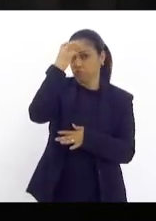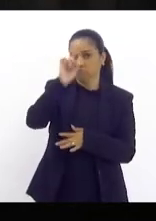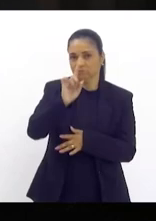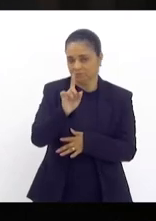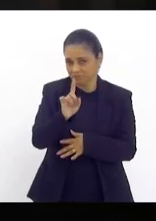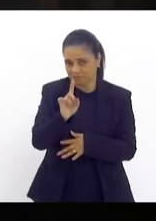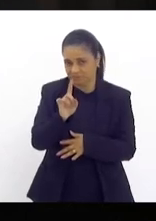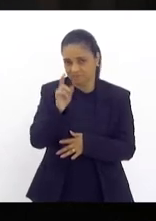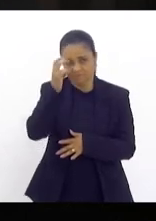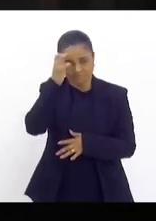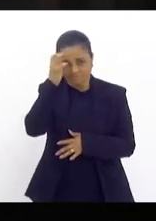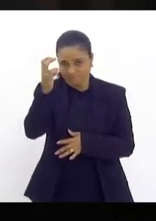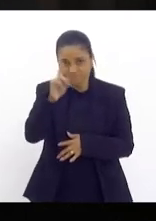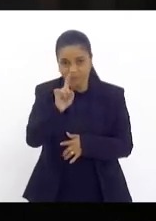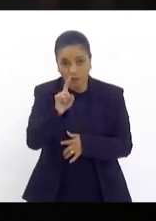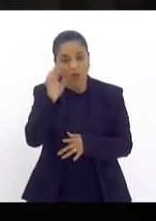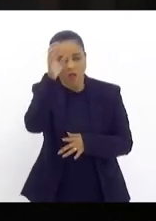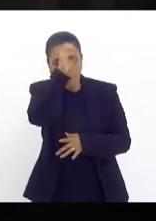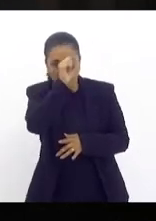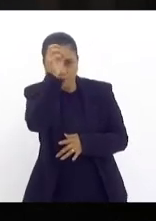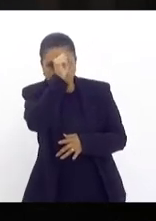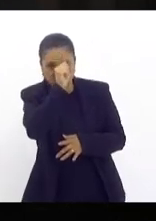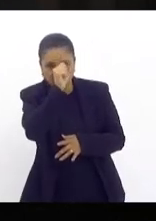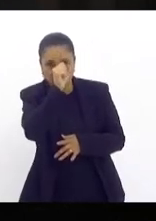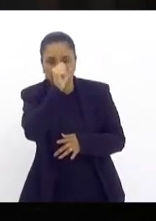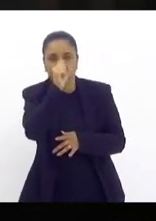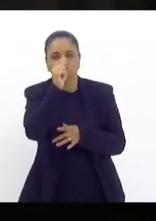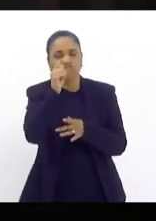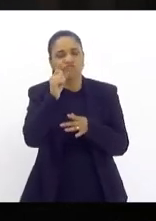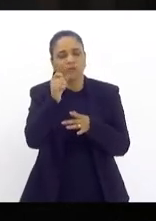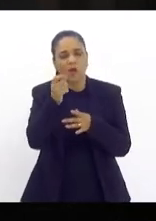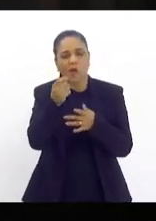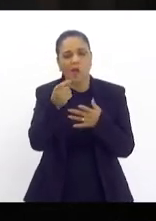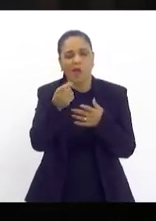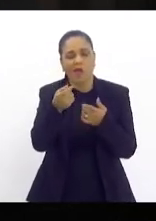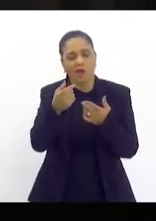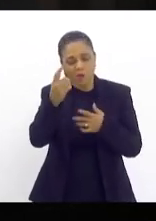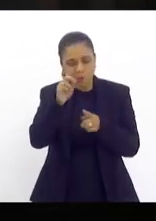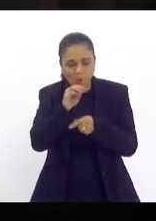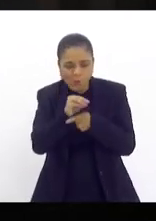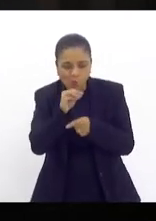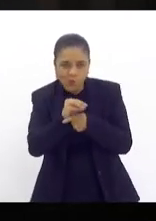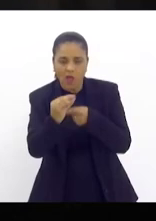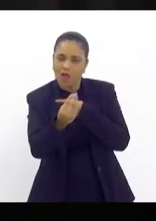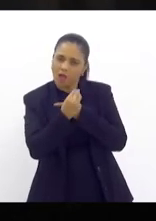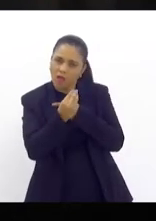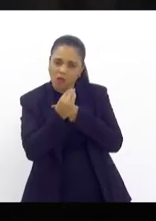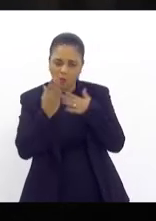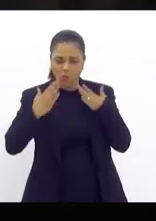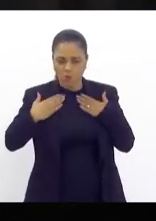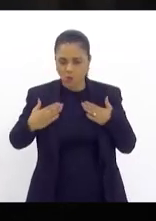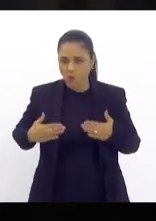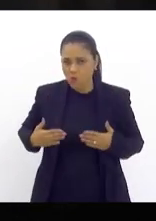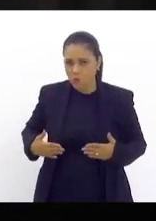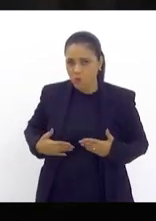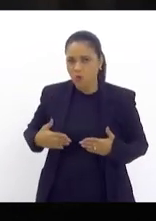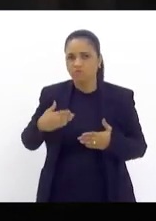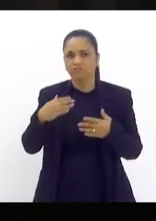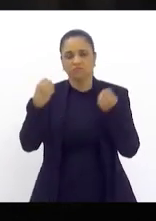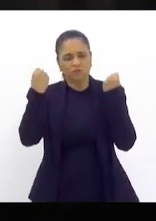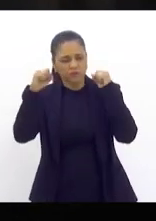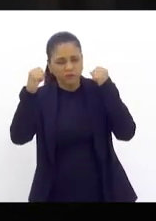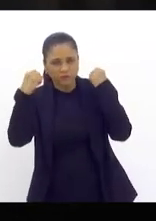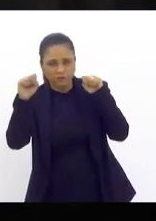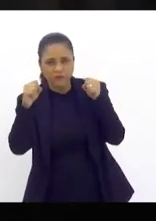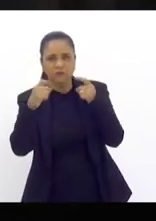mas também de aprendizado relativo à manutenção da saúde do próprio corpo, através da realização de atividades físicas,